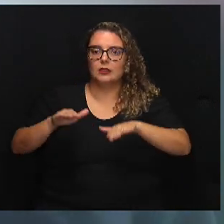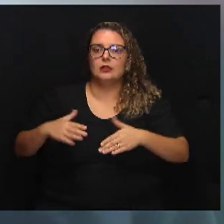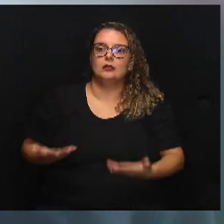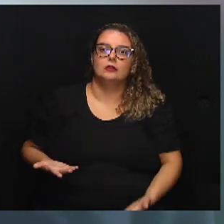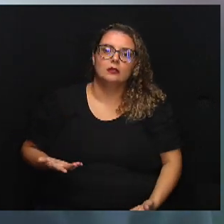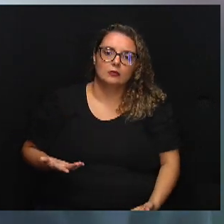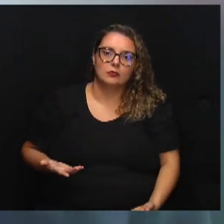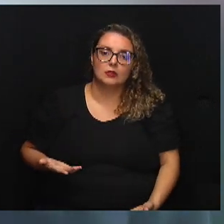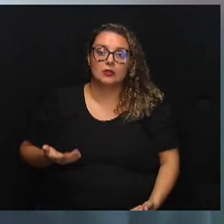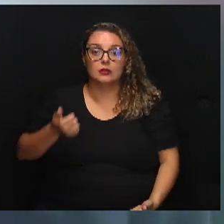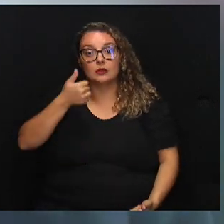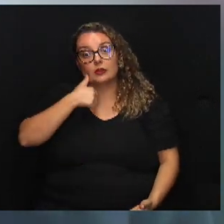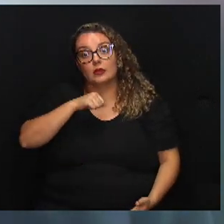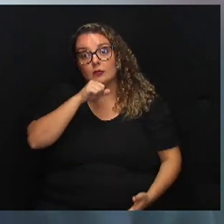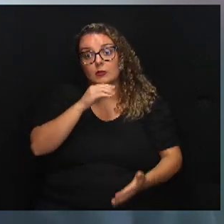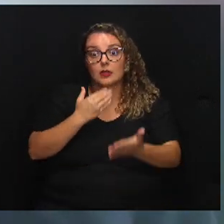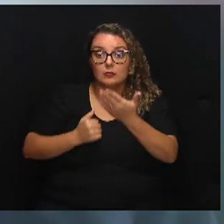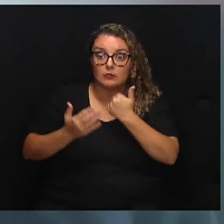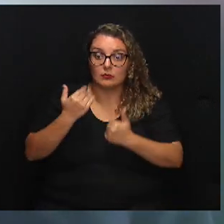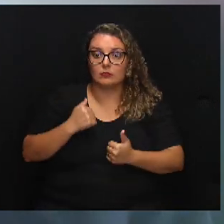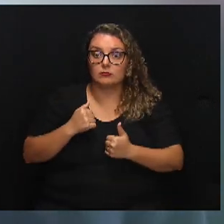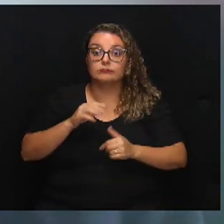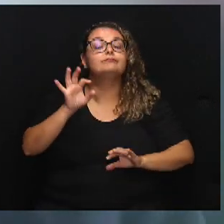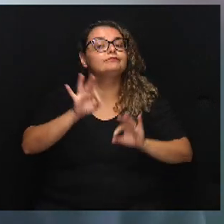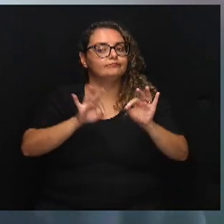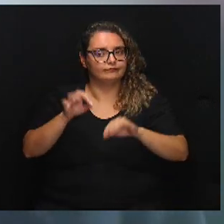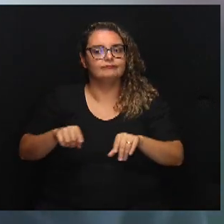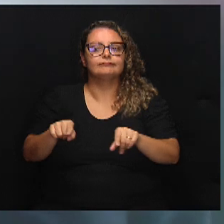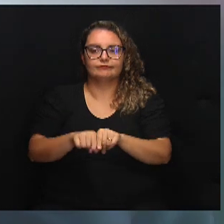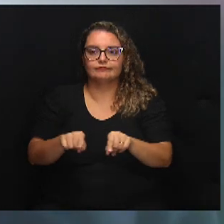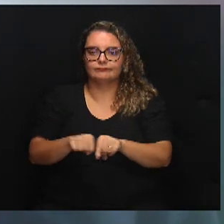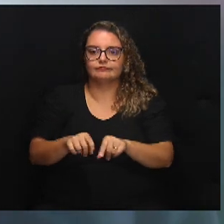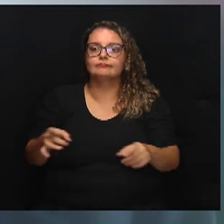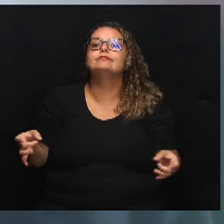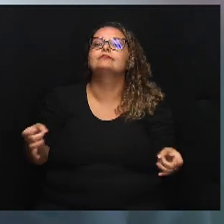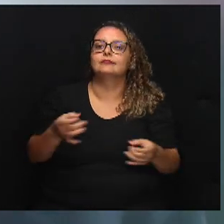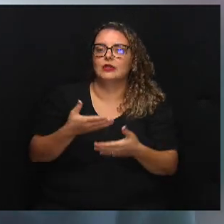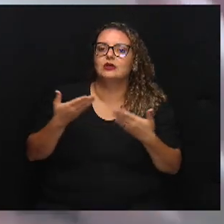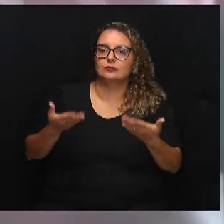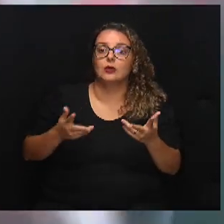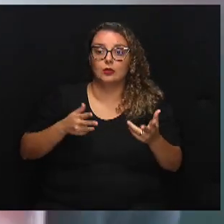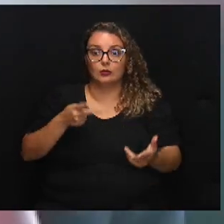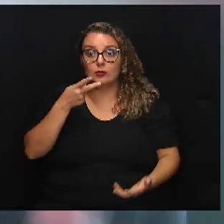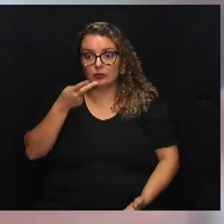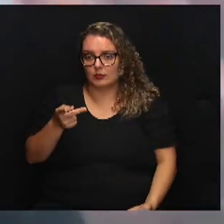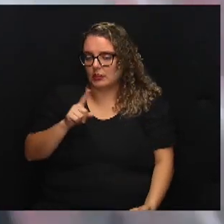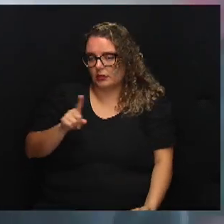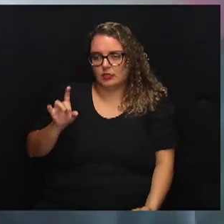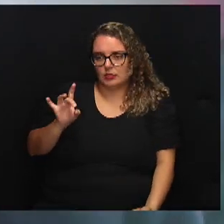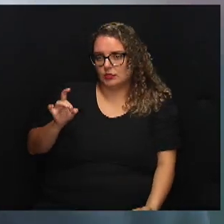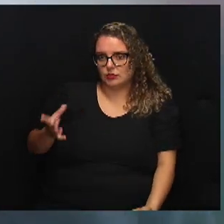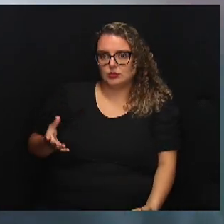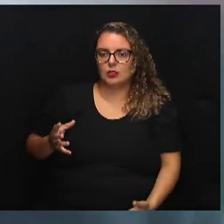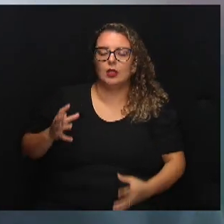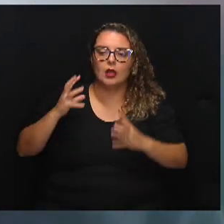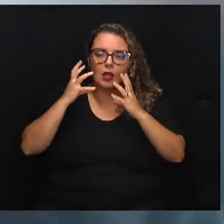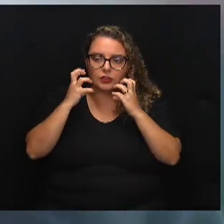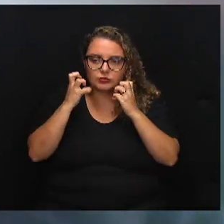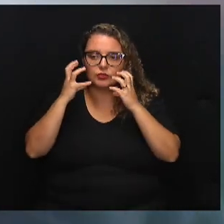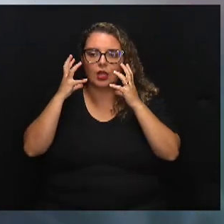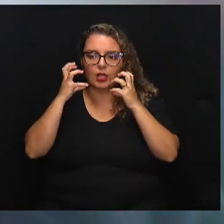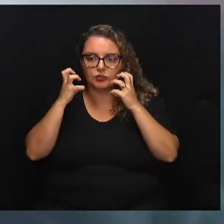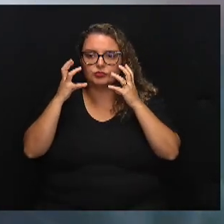mãe ingere. E esse é um preparo também de prontidão, como eu disse, não só da musculatura